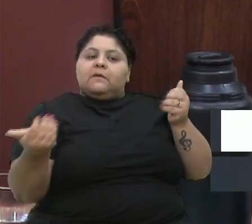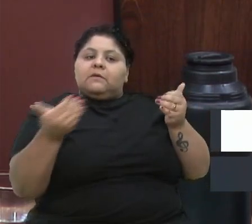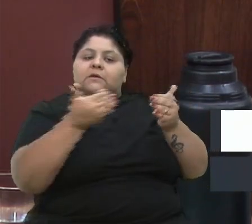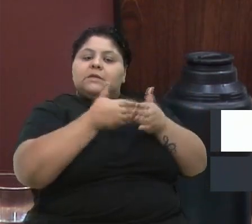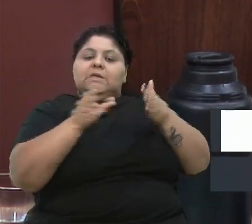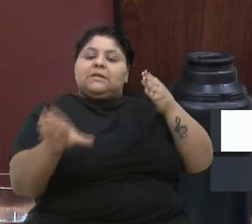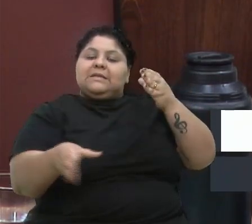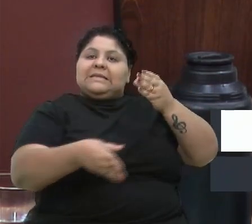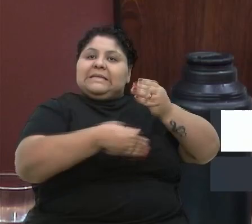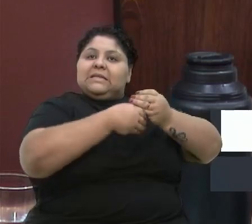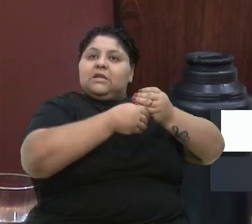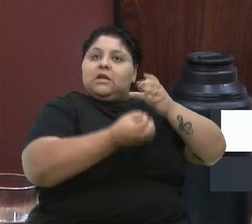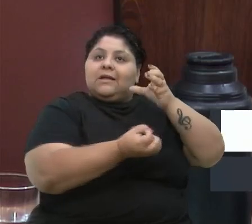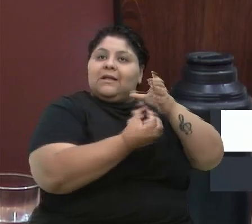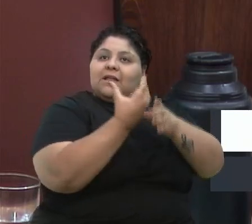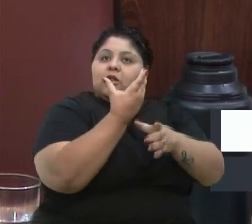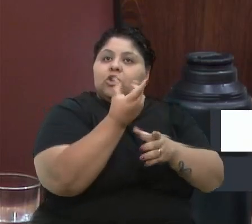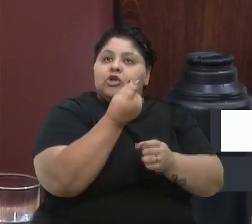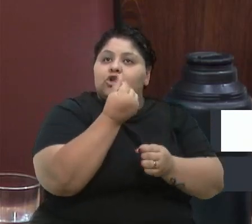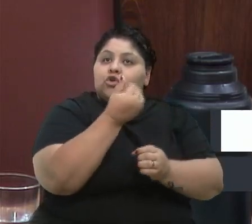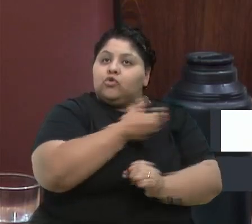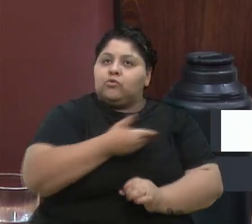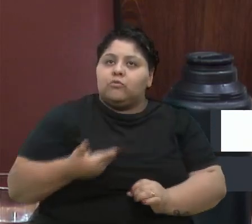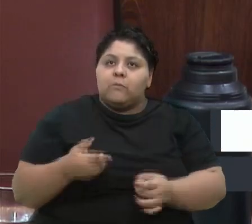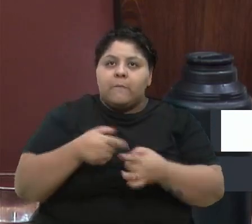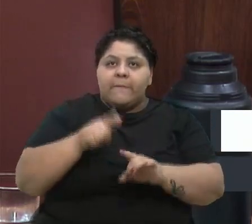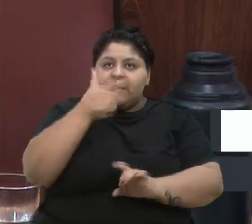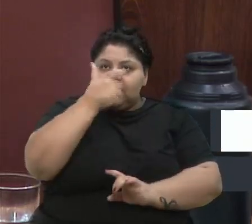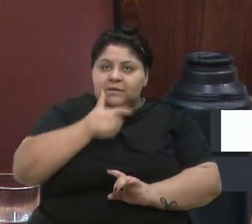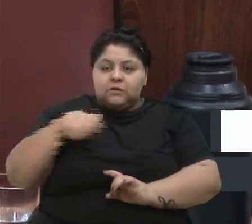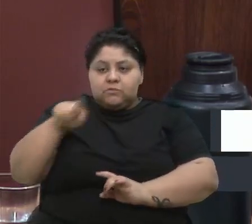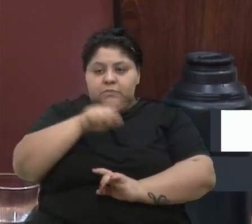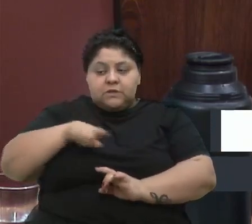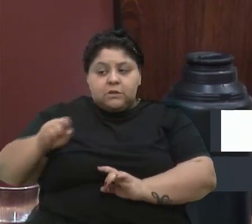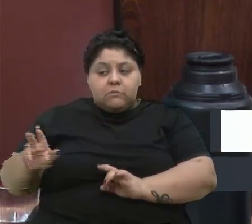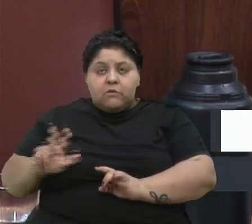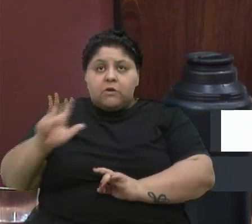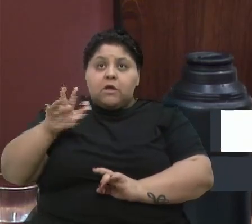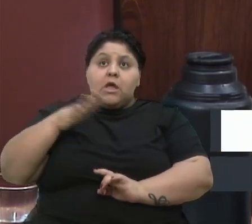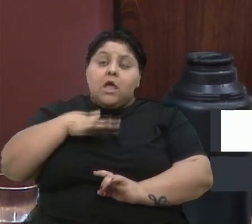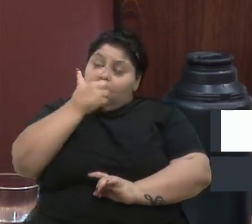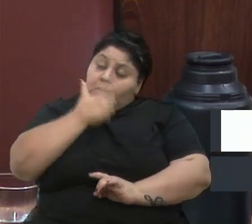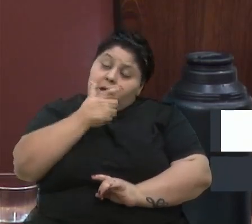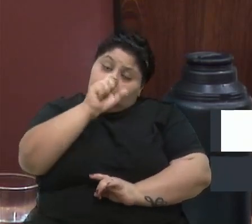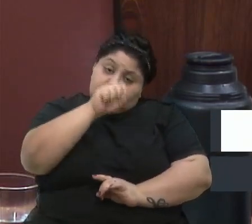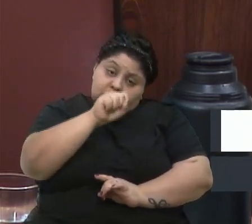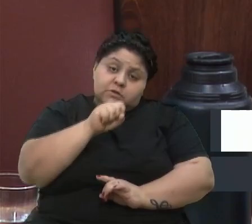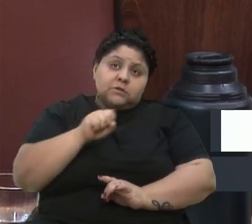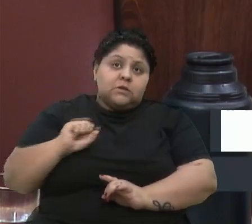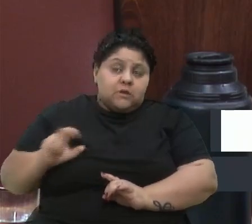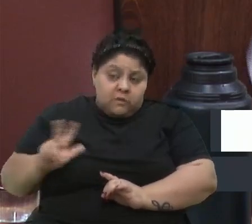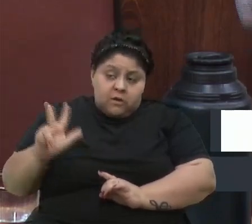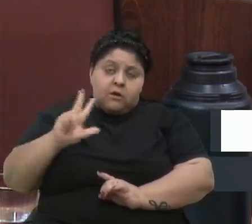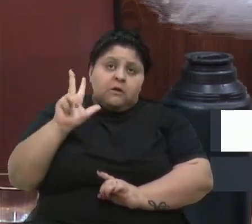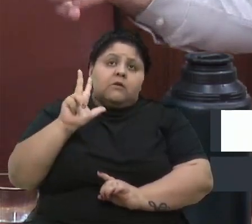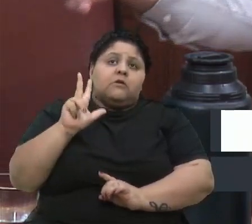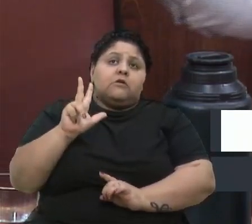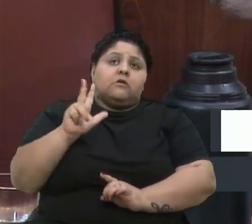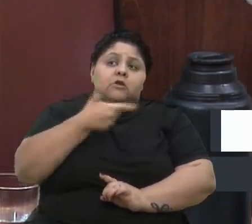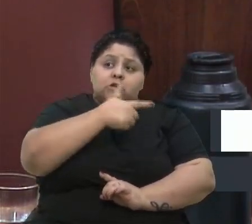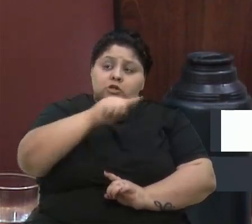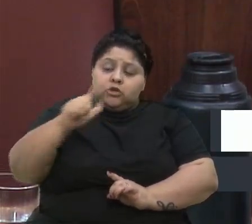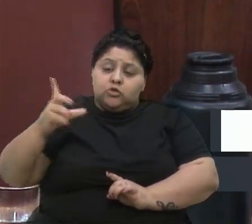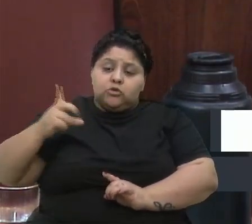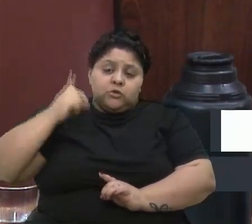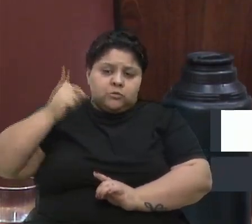que é fruto de recurso público. Mas acho que a gente precisa valorizar ou não. Eu acho que sim. E valorizo. Valorizo de outros deputados federais,